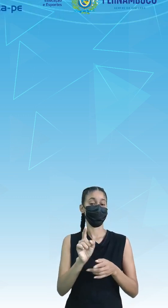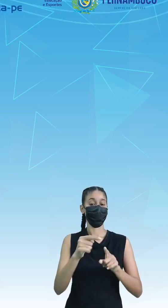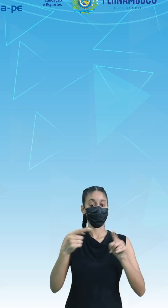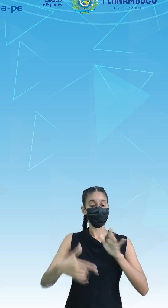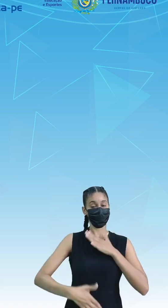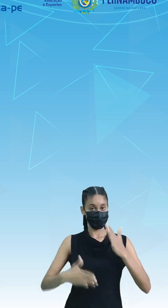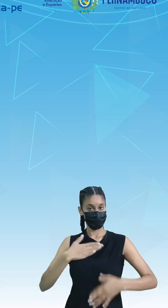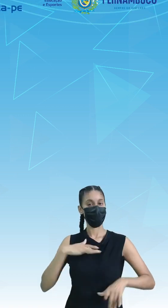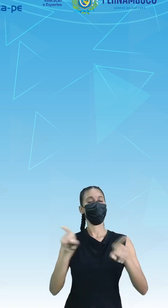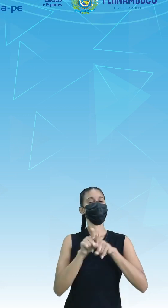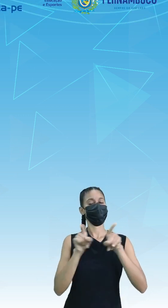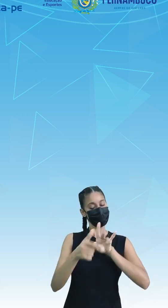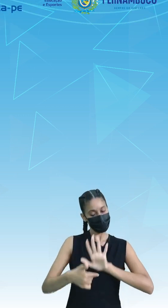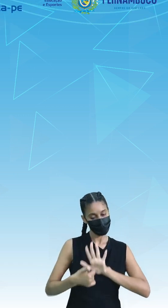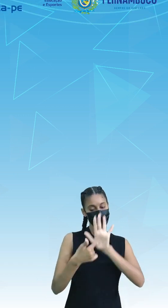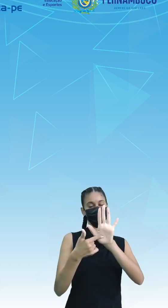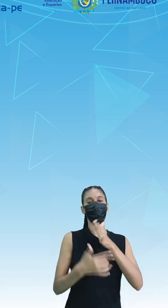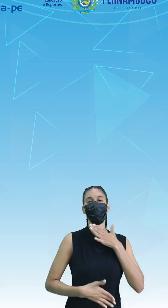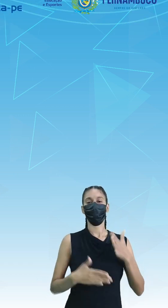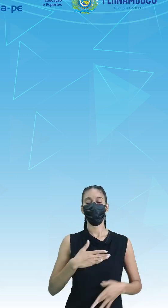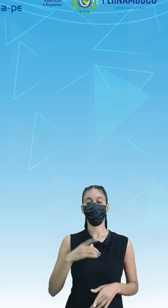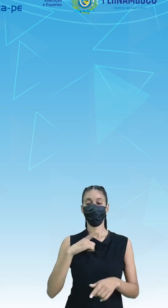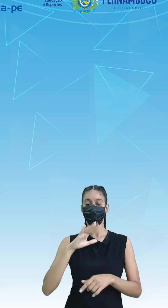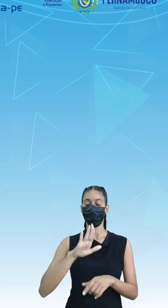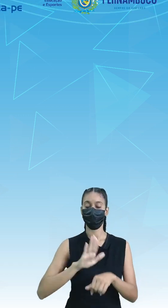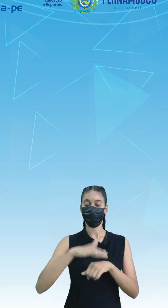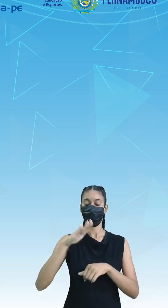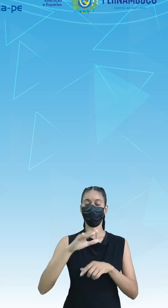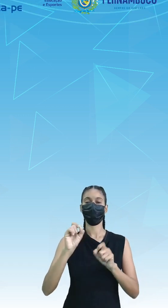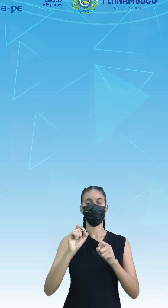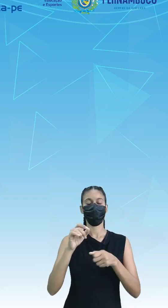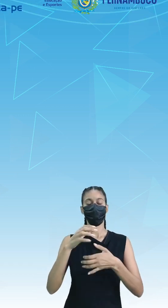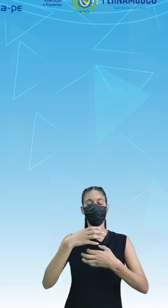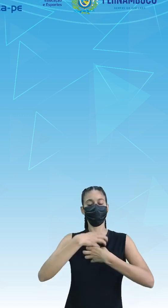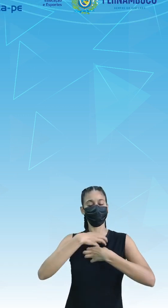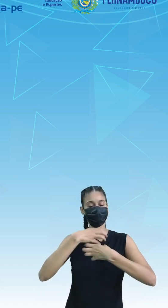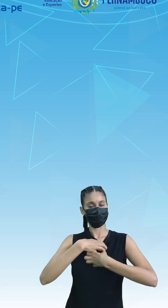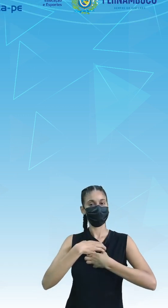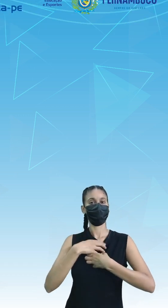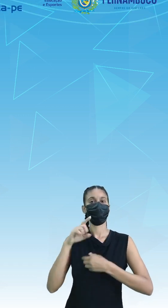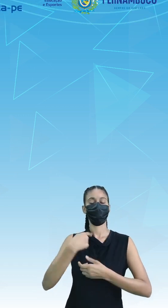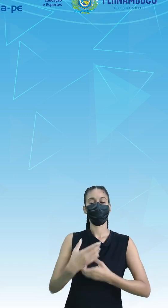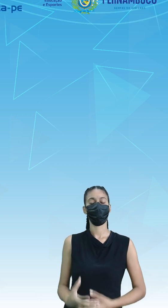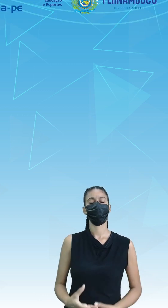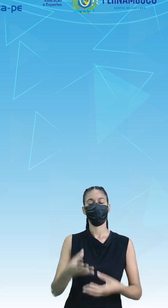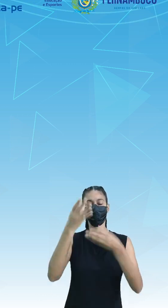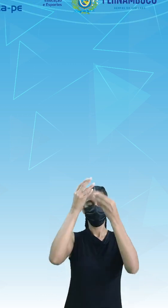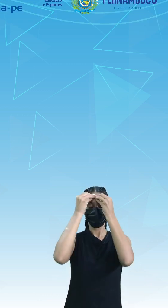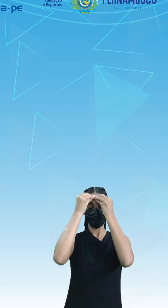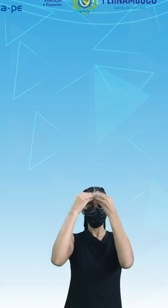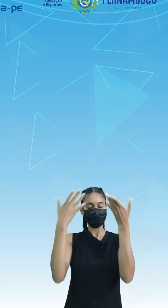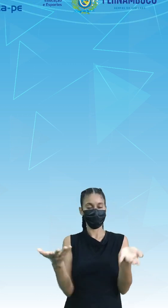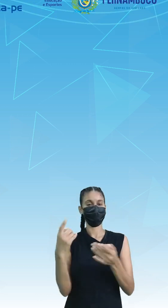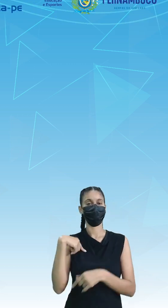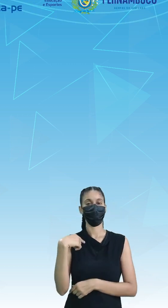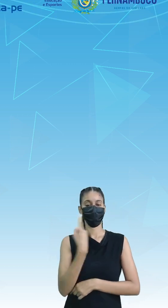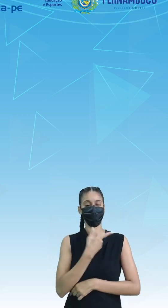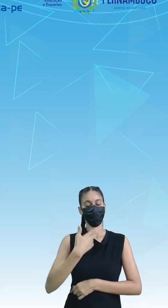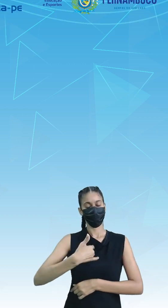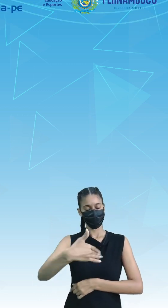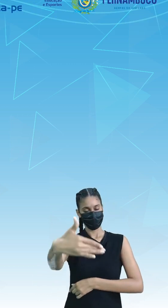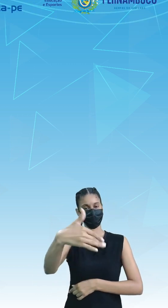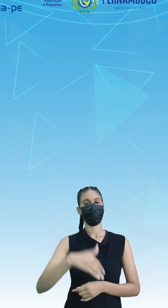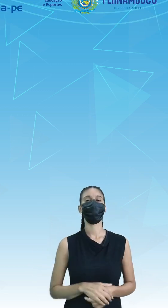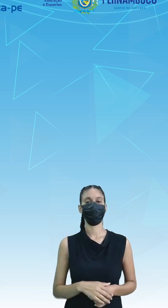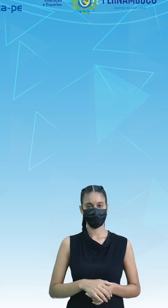corpo, justamente a questão paralinguística, cinésica, que nós veremos. Então, vamos lá, vamos caminhando.